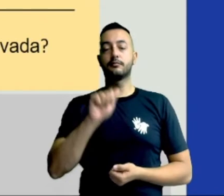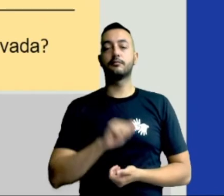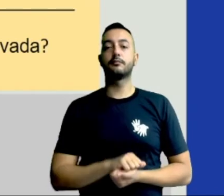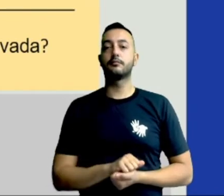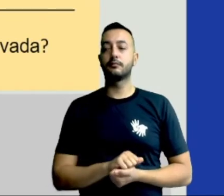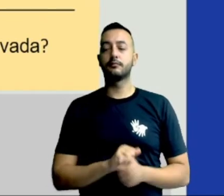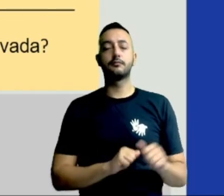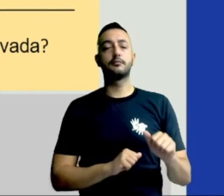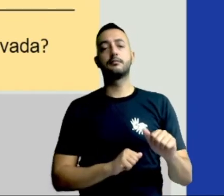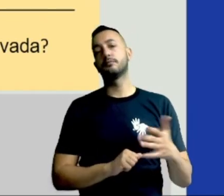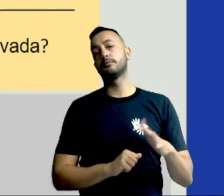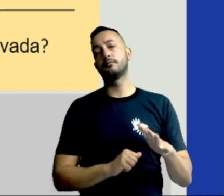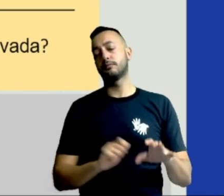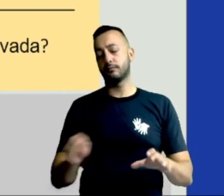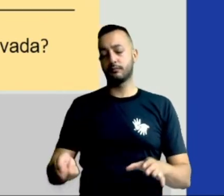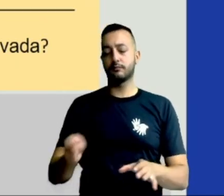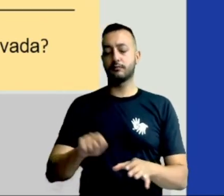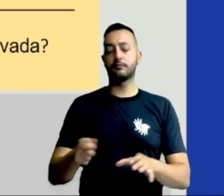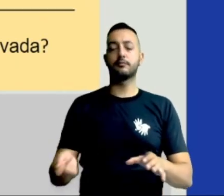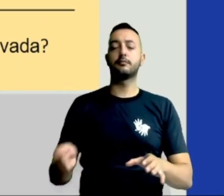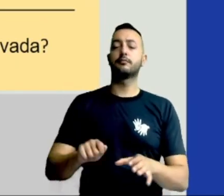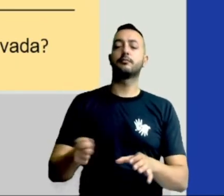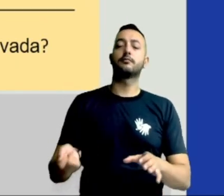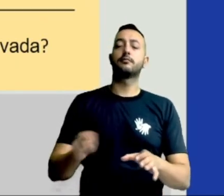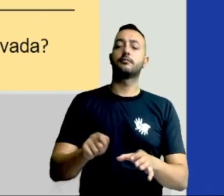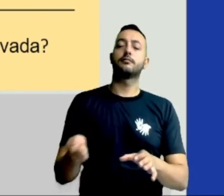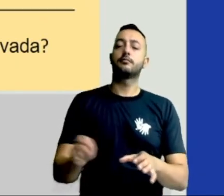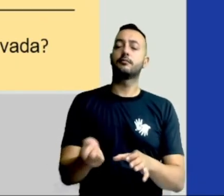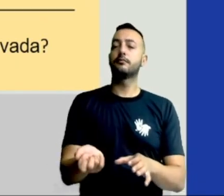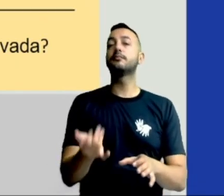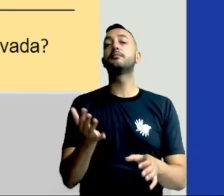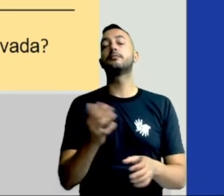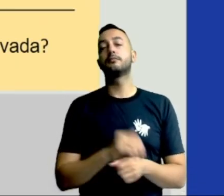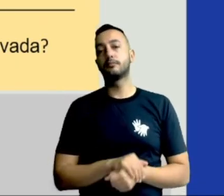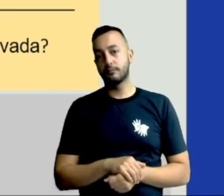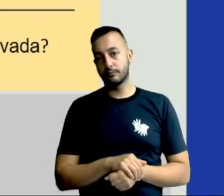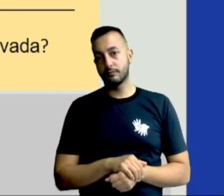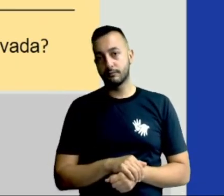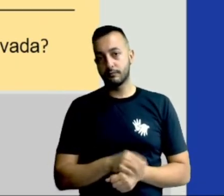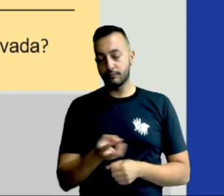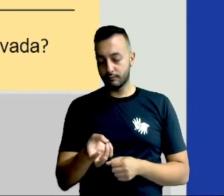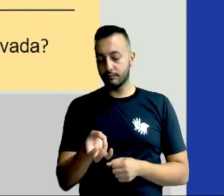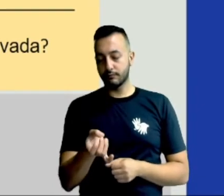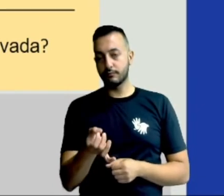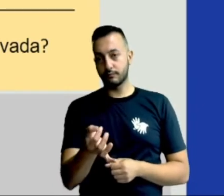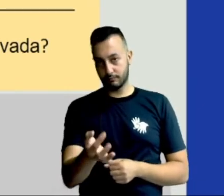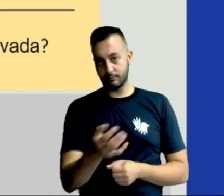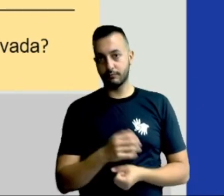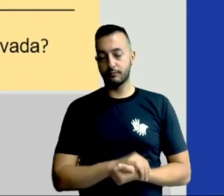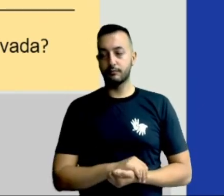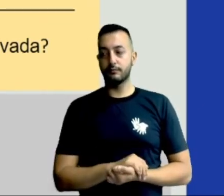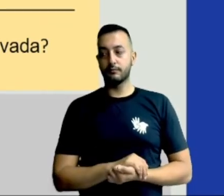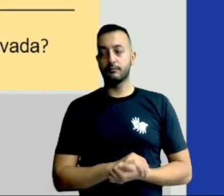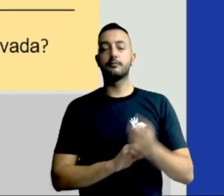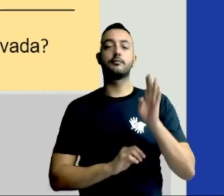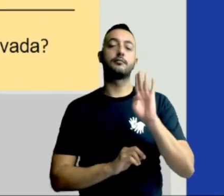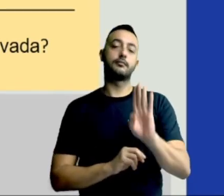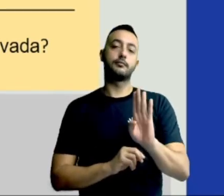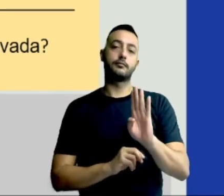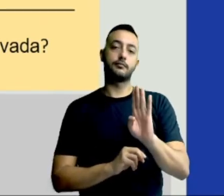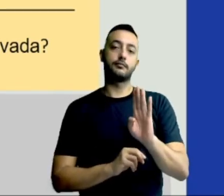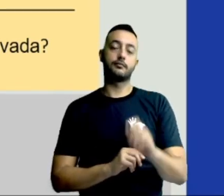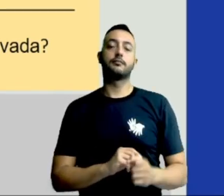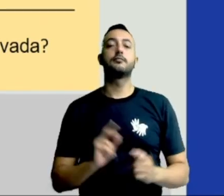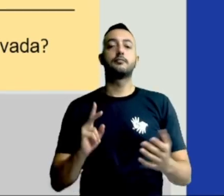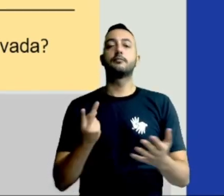ou menos quantas colheres de sal a água conseguiu dissolver? Vocês vão ter que ir contando, tá certo? Para saber. B. O